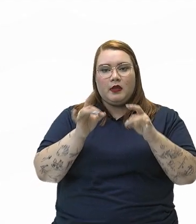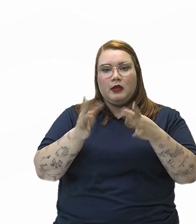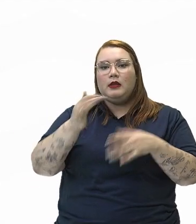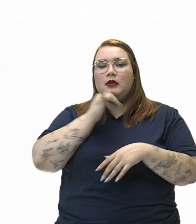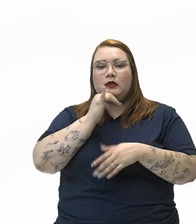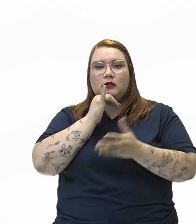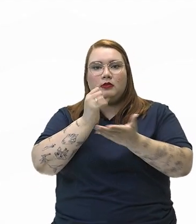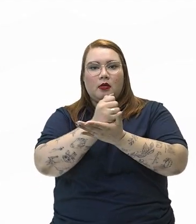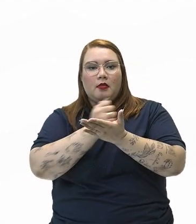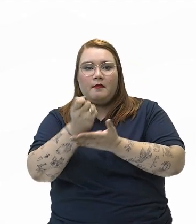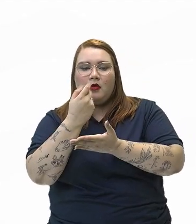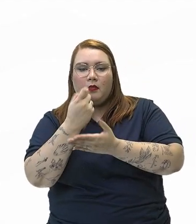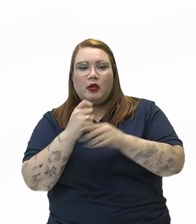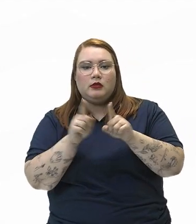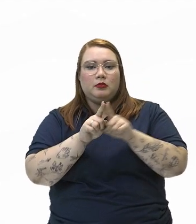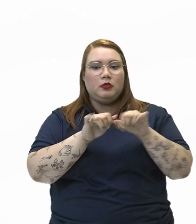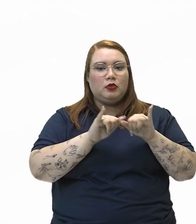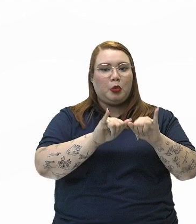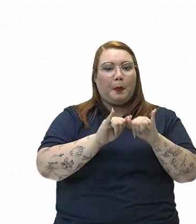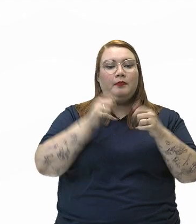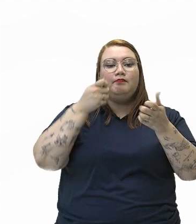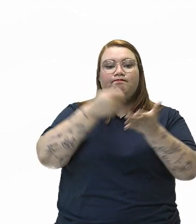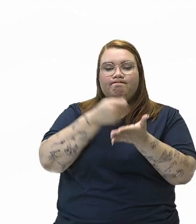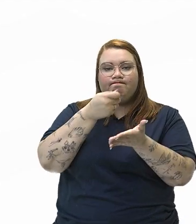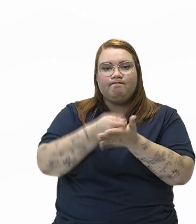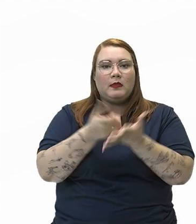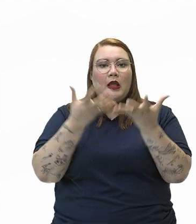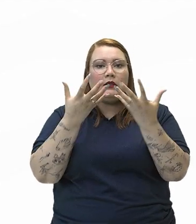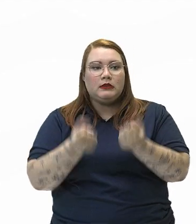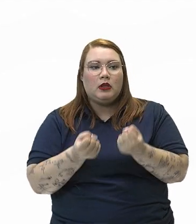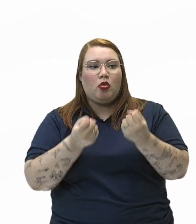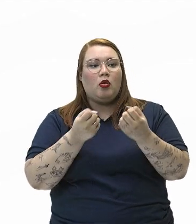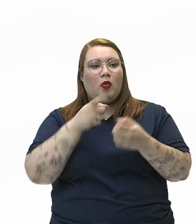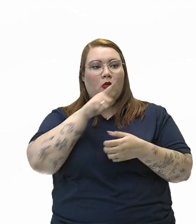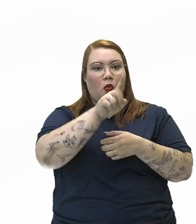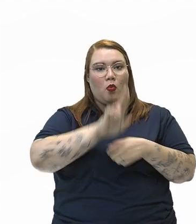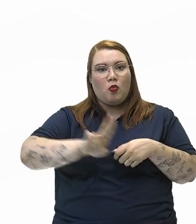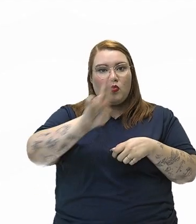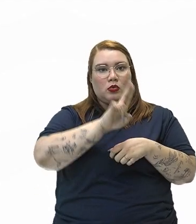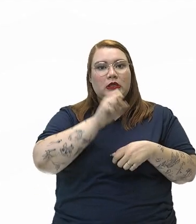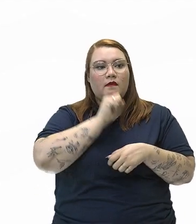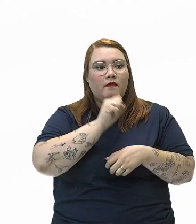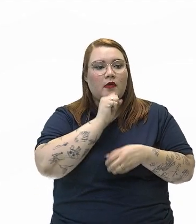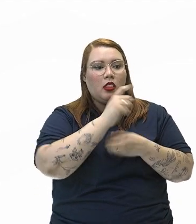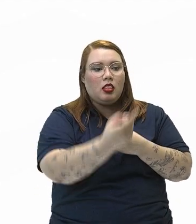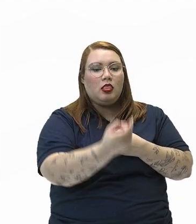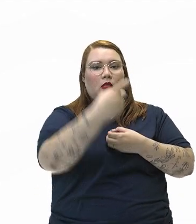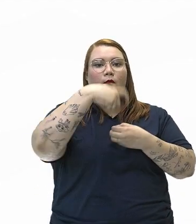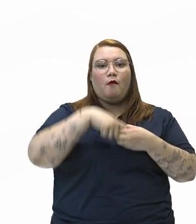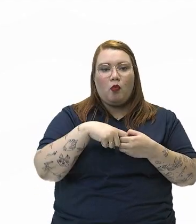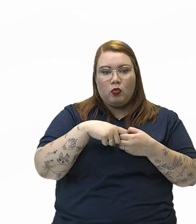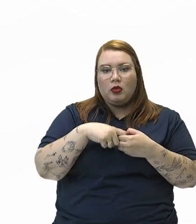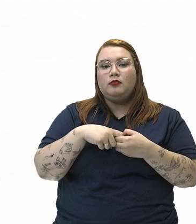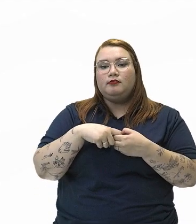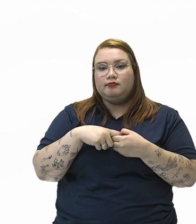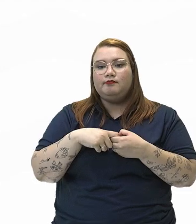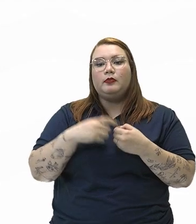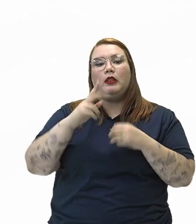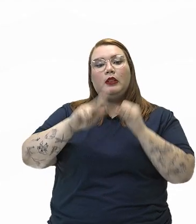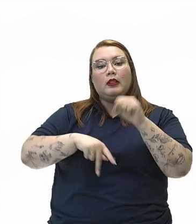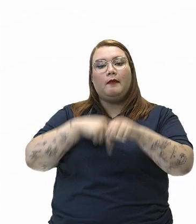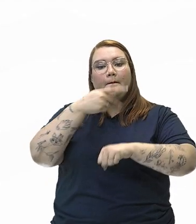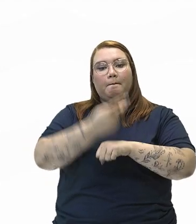baterias, como farmácias e supermercados, eles serão obrigados a aceitar a devolução das pilhas e baterias